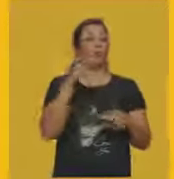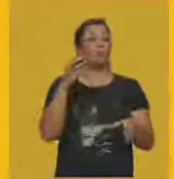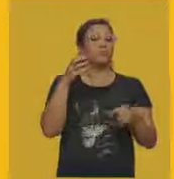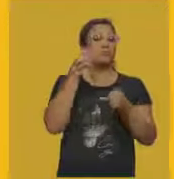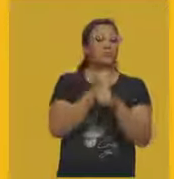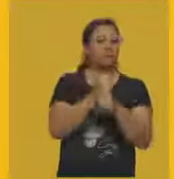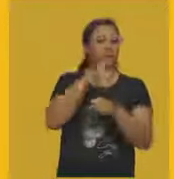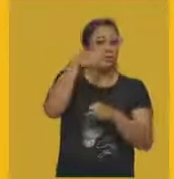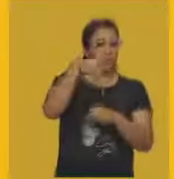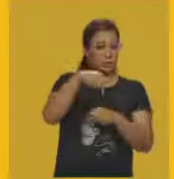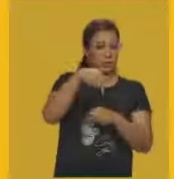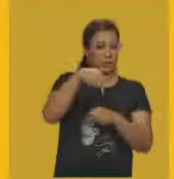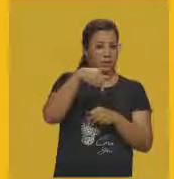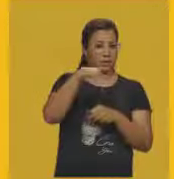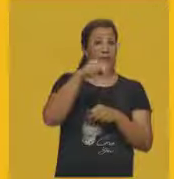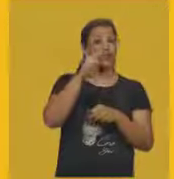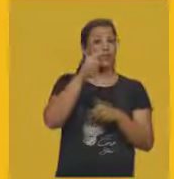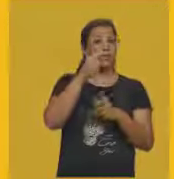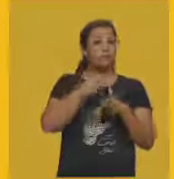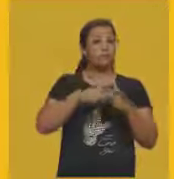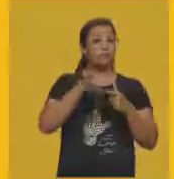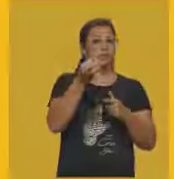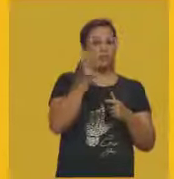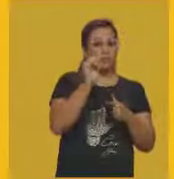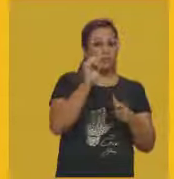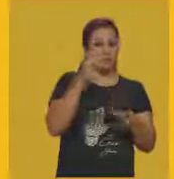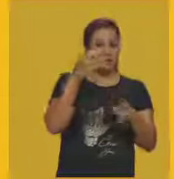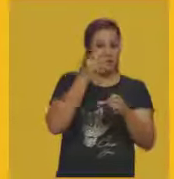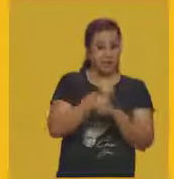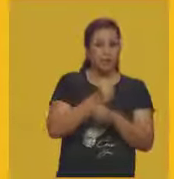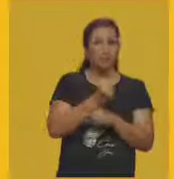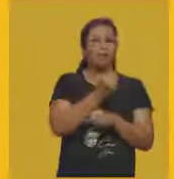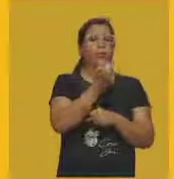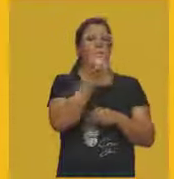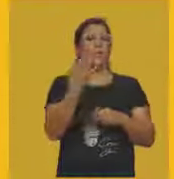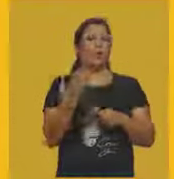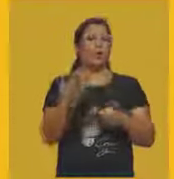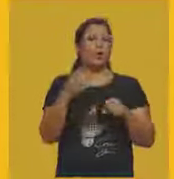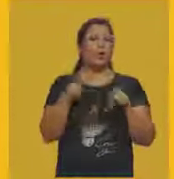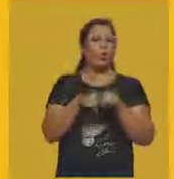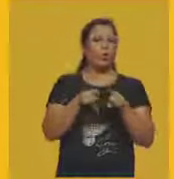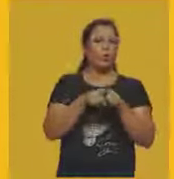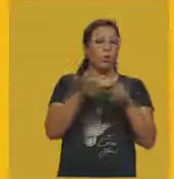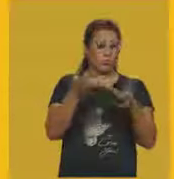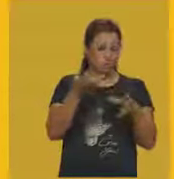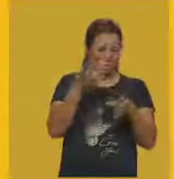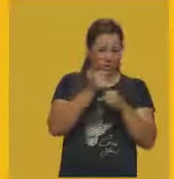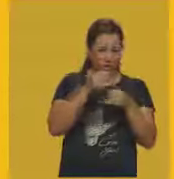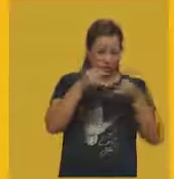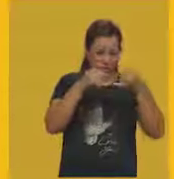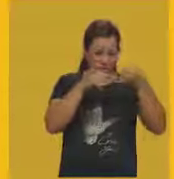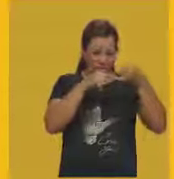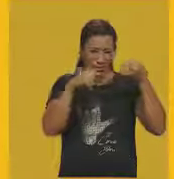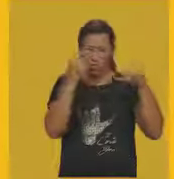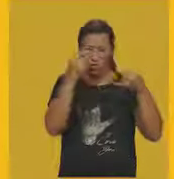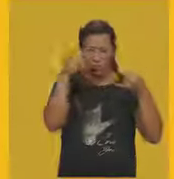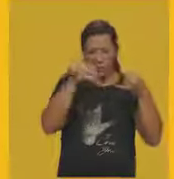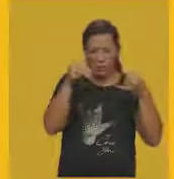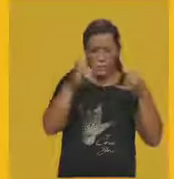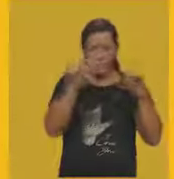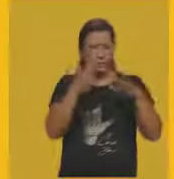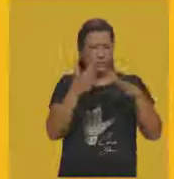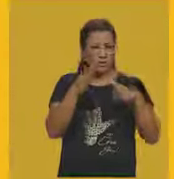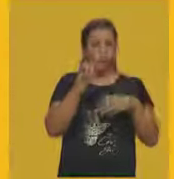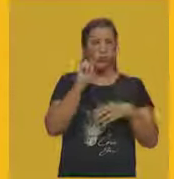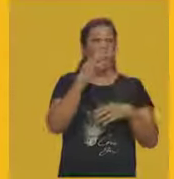Q sobre 60. Resolvendo aqui, nós vamos ver que a quantidade de carga que passou por aquele pedaço de fio em 1 minuto